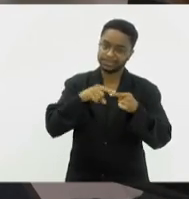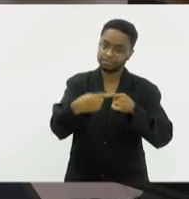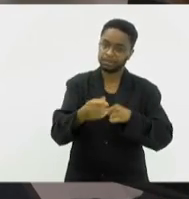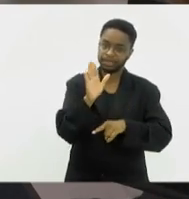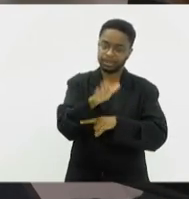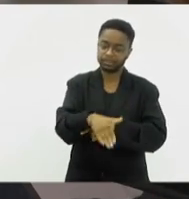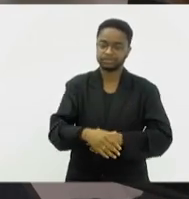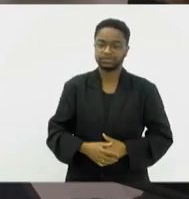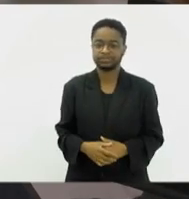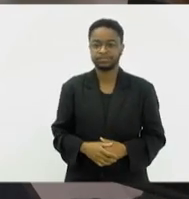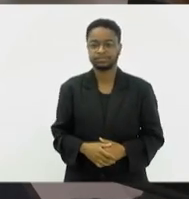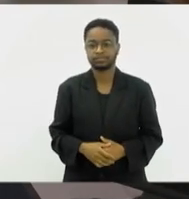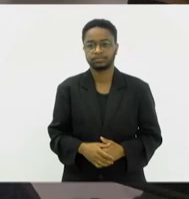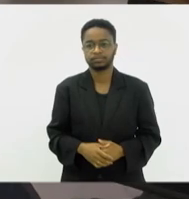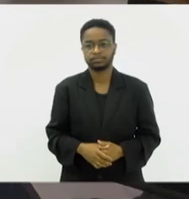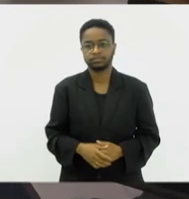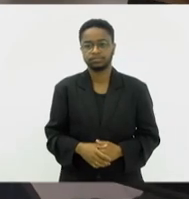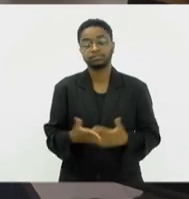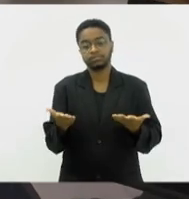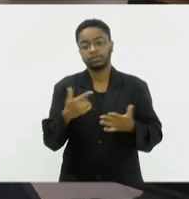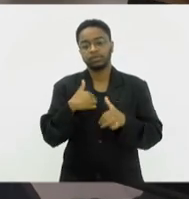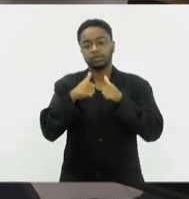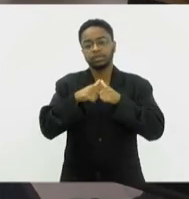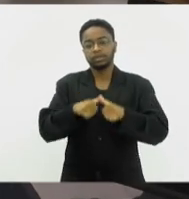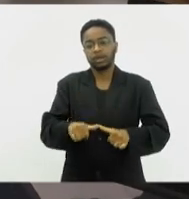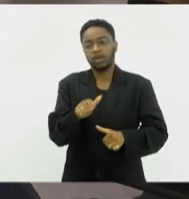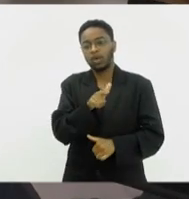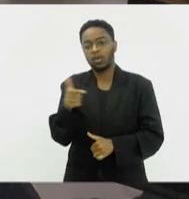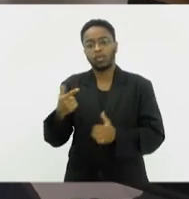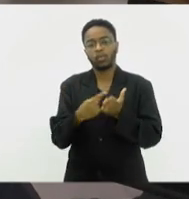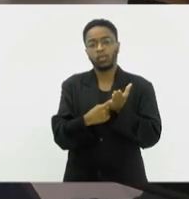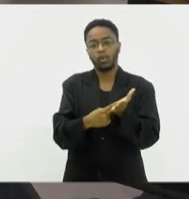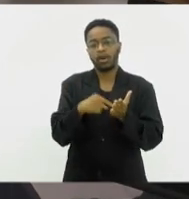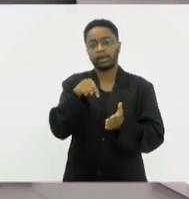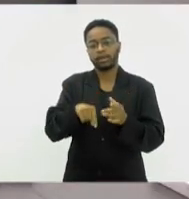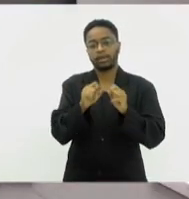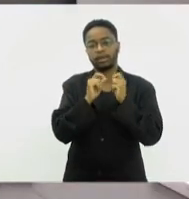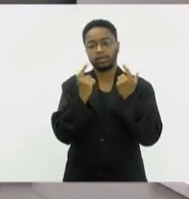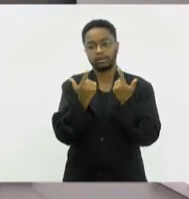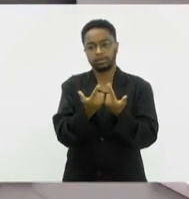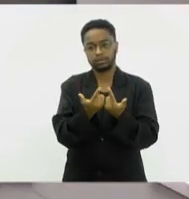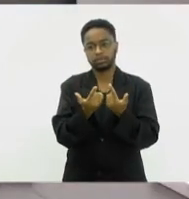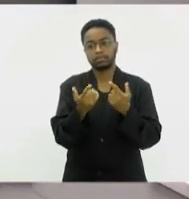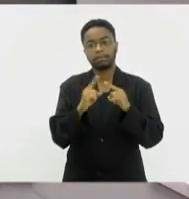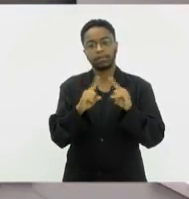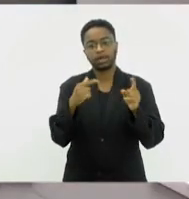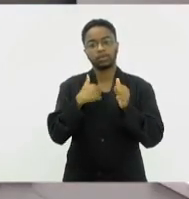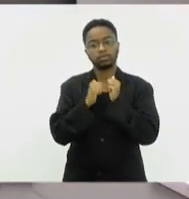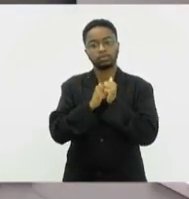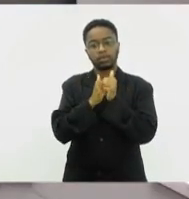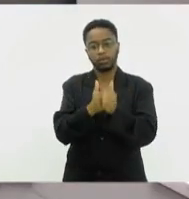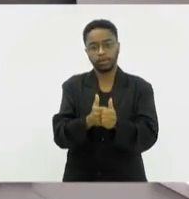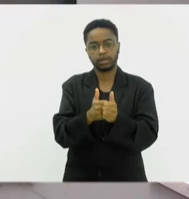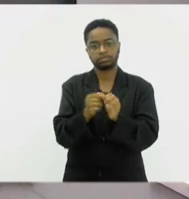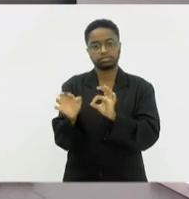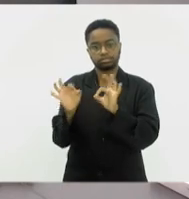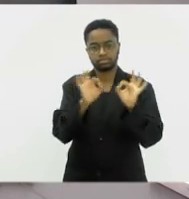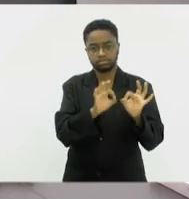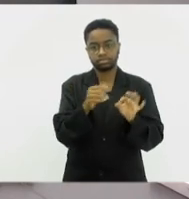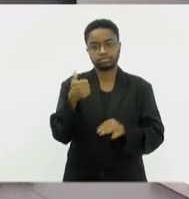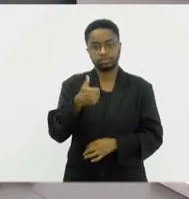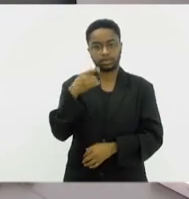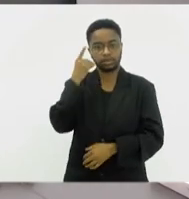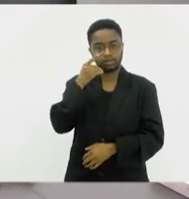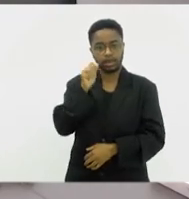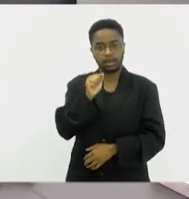tarde. Eu estava em outro compromisso aqui da casa e estava acompanhando. Primeiramente, deputado